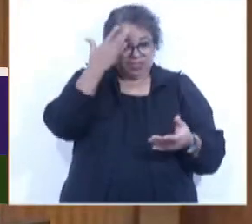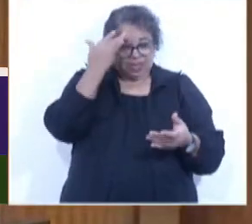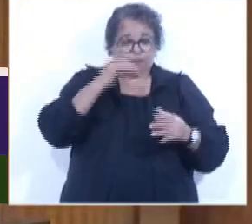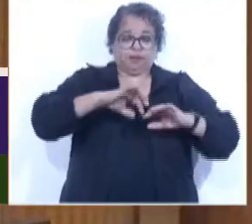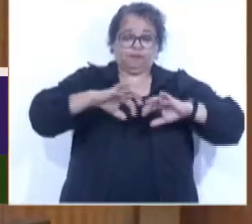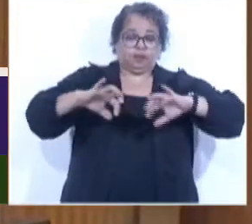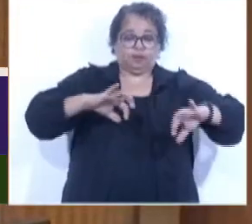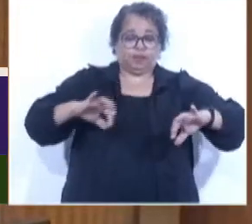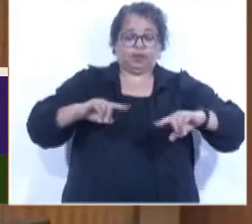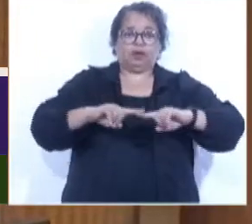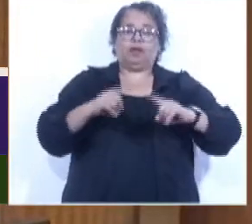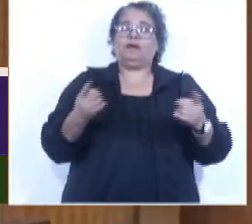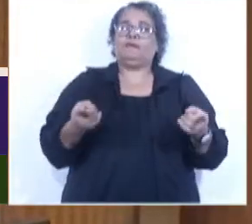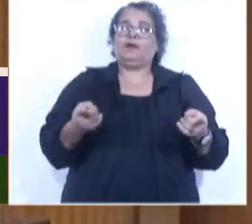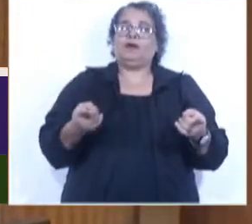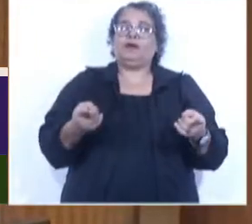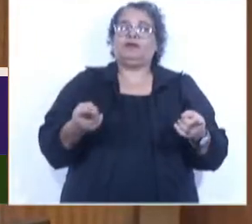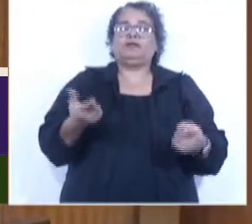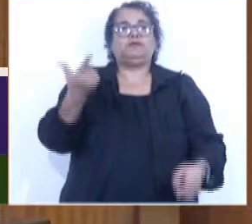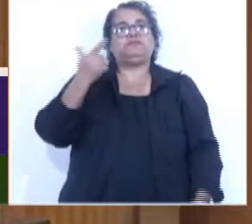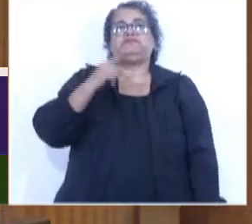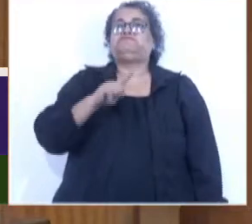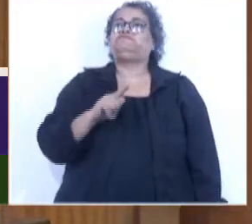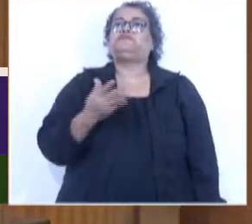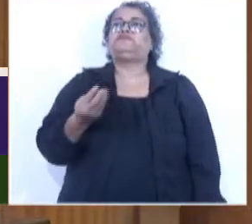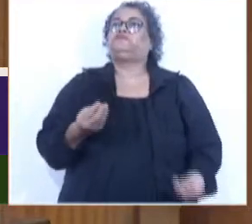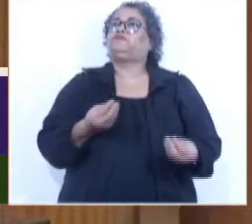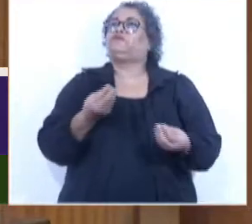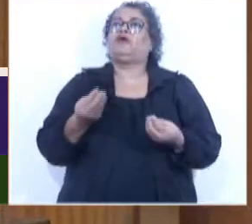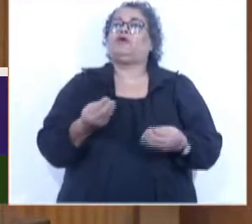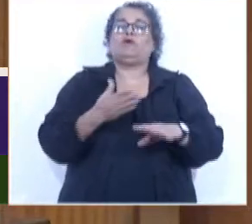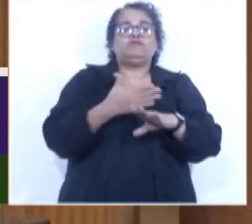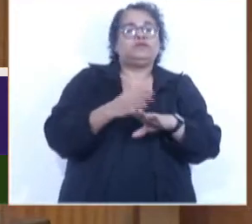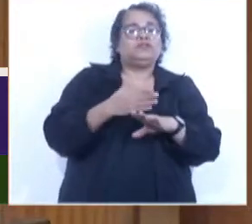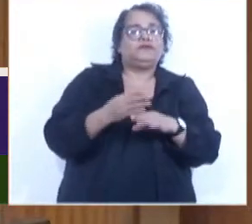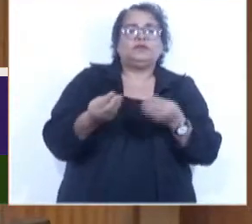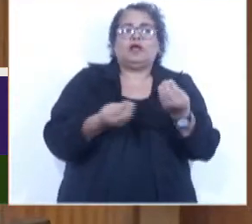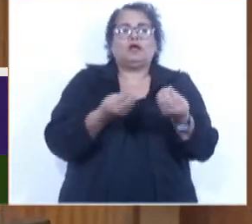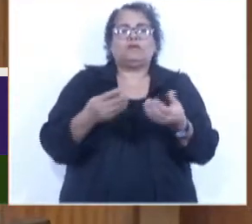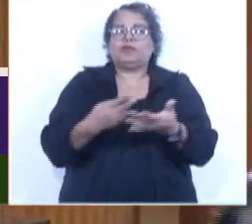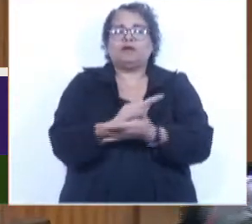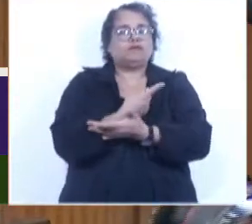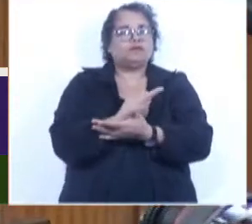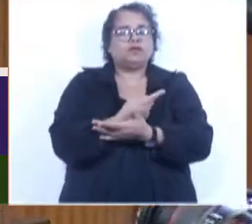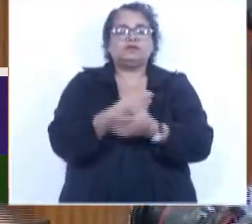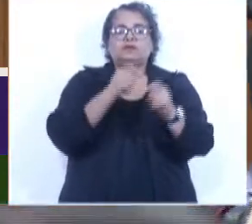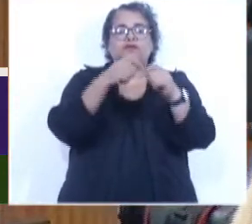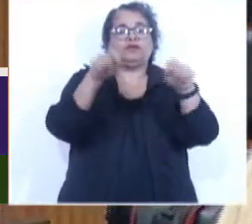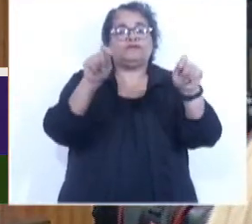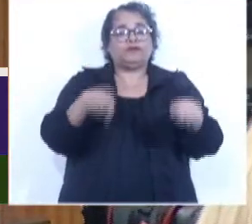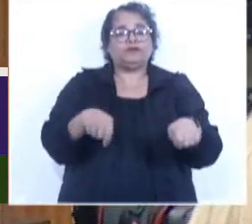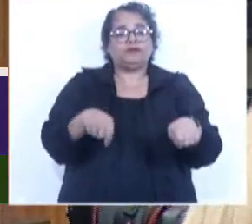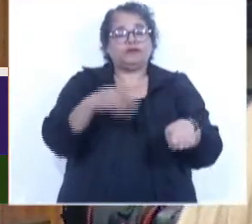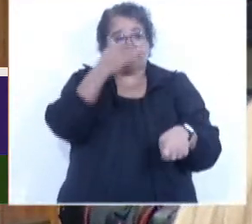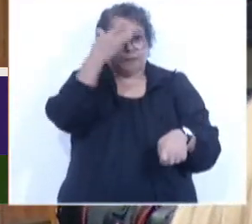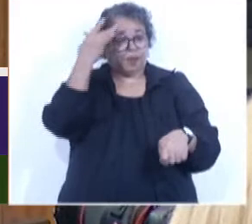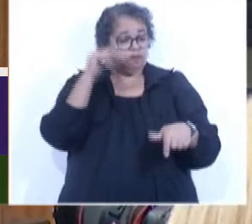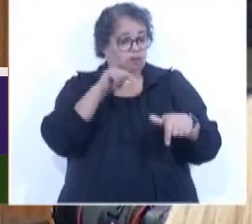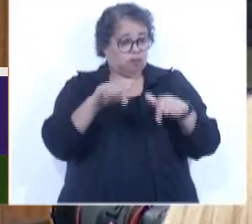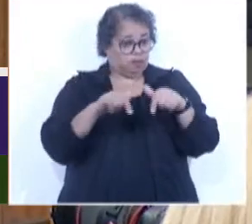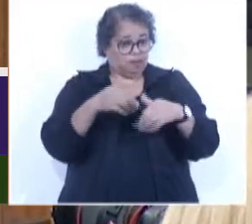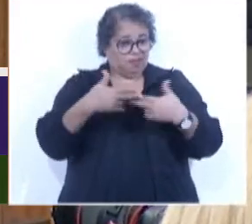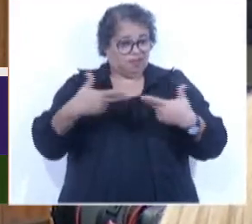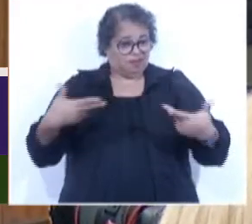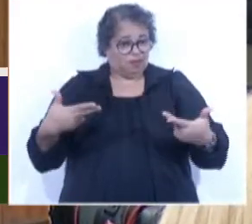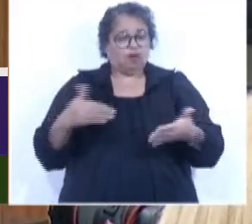até agora é eu não sei com relação às atividades Como estão se dando o quadro de pessoal então a gente quer saber como é que essa